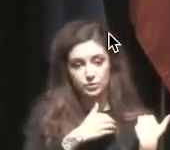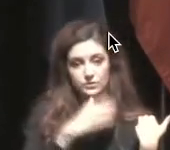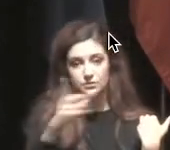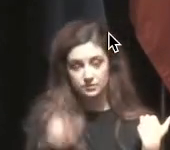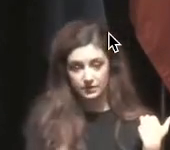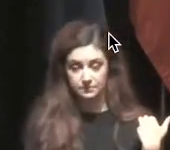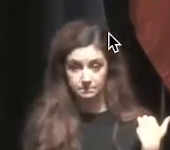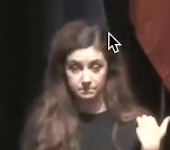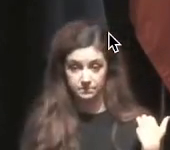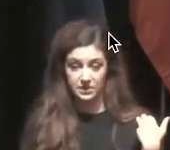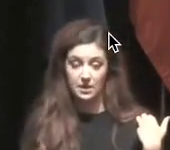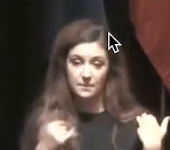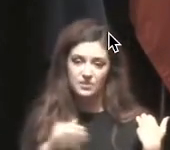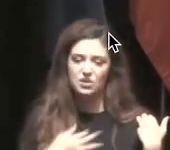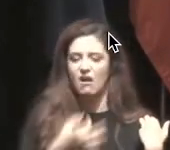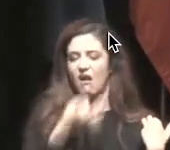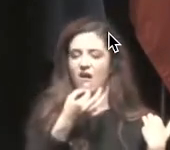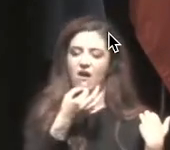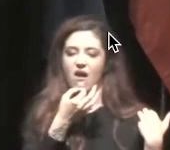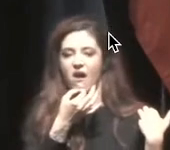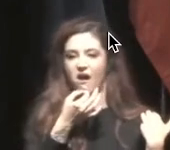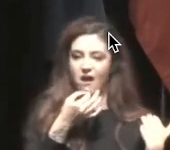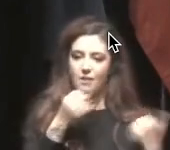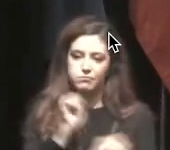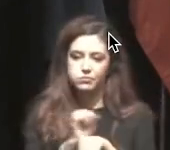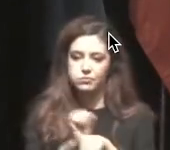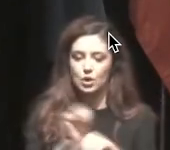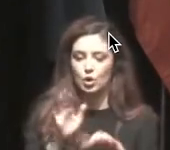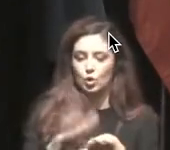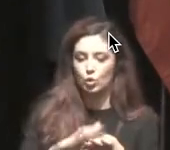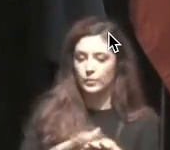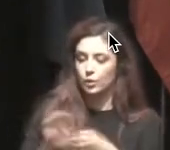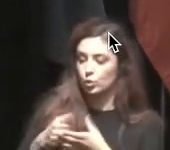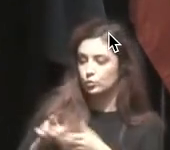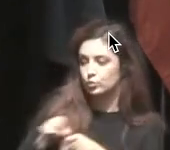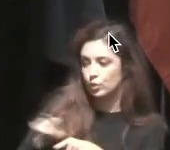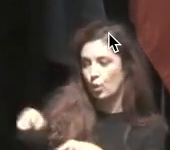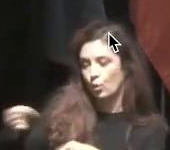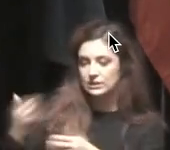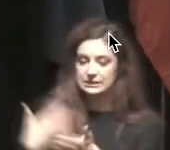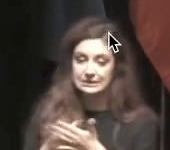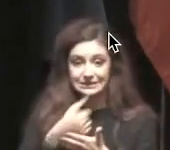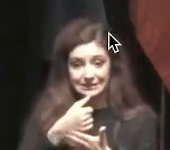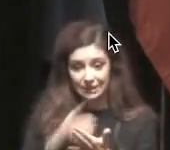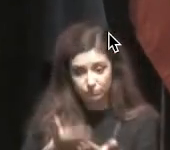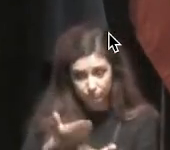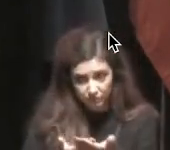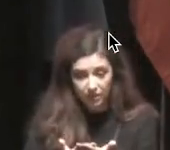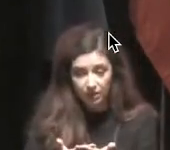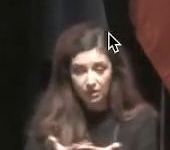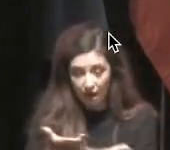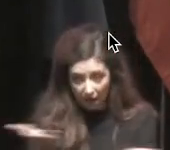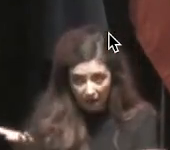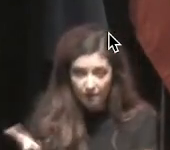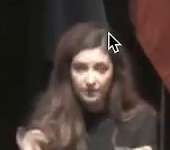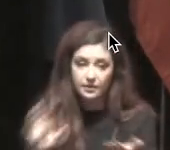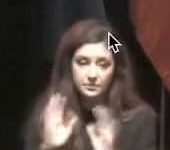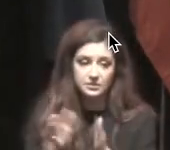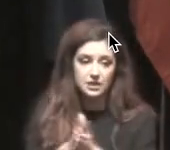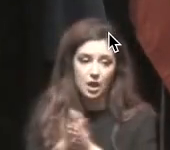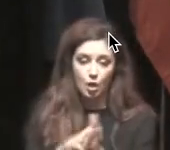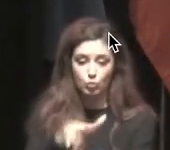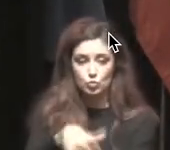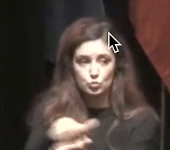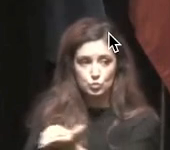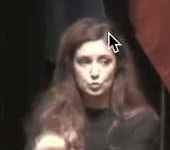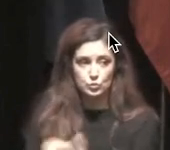para isso é preciso parar com a narrativa de bloqueio por parte da oposição e, sobretudo, cumprir as decisões que são apresentadas pela oposição na Câmara Municipal de Lisboa e que são